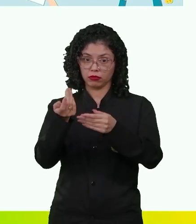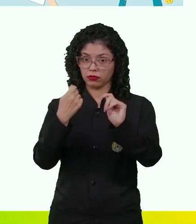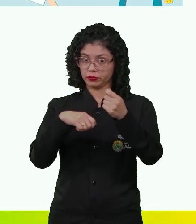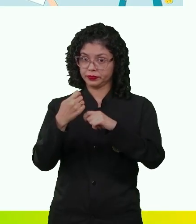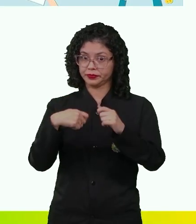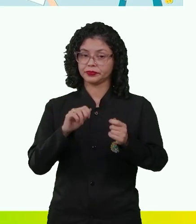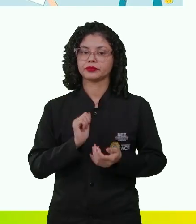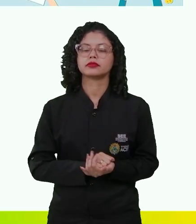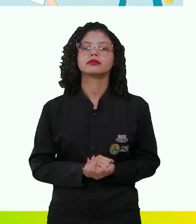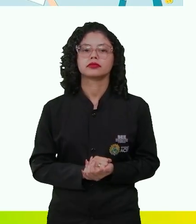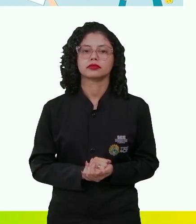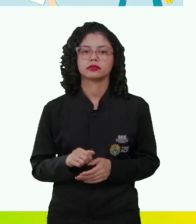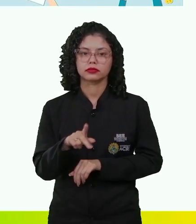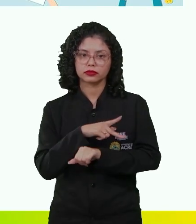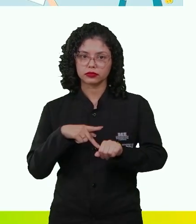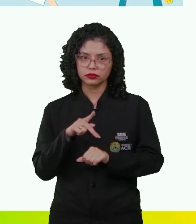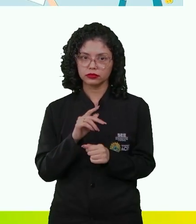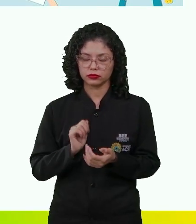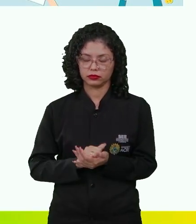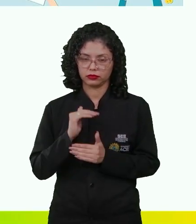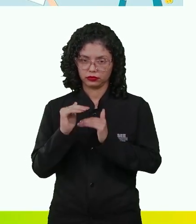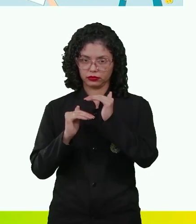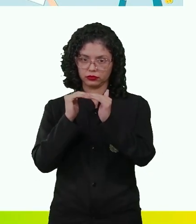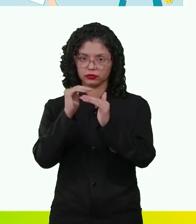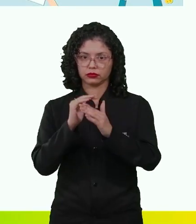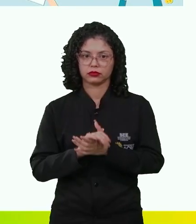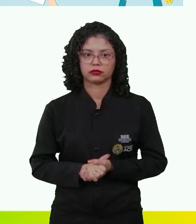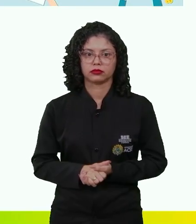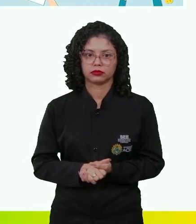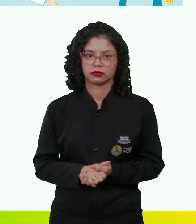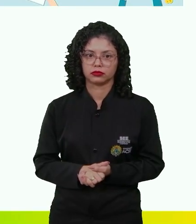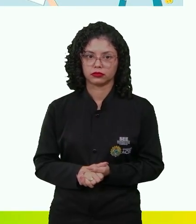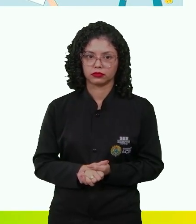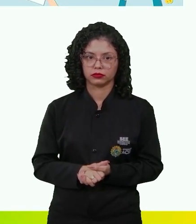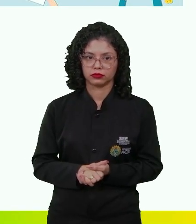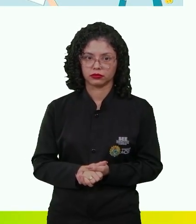Desenvolvimento econômico nos países desenvolvidos.